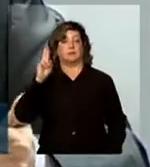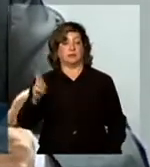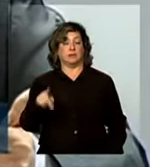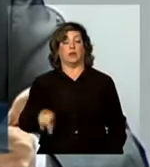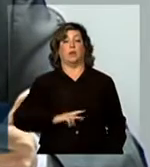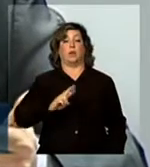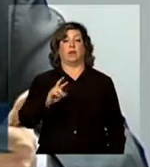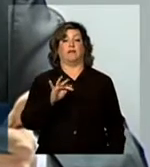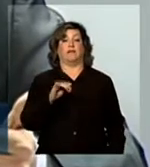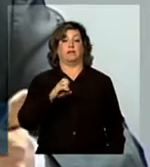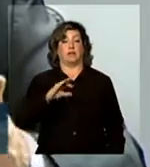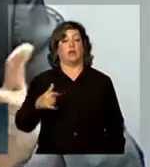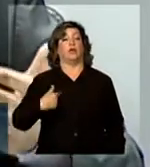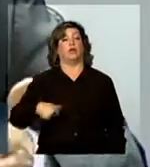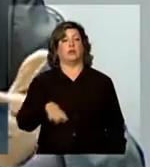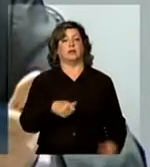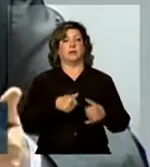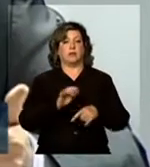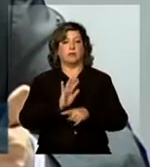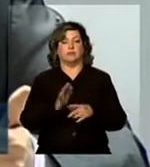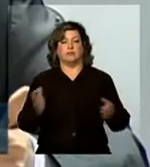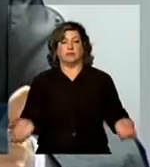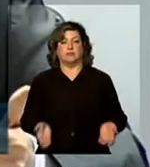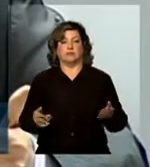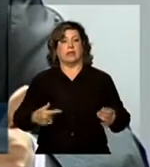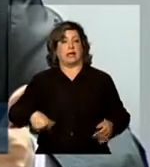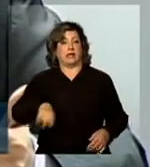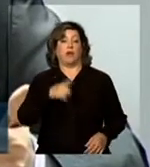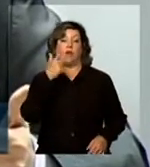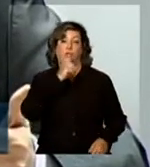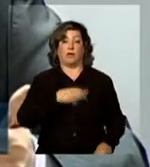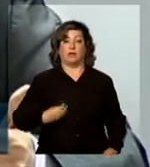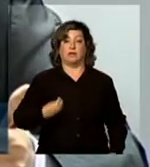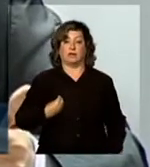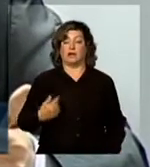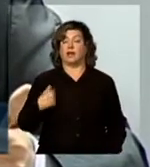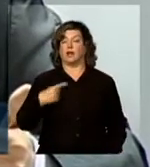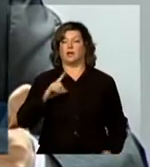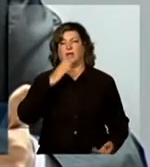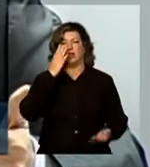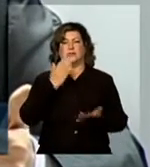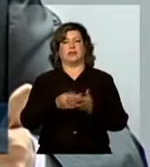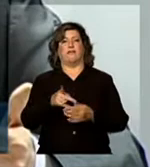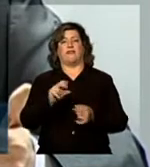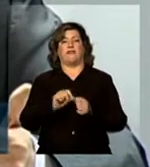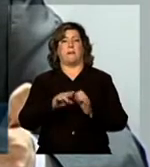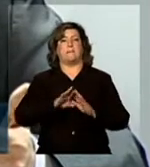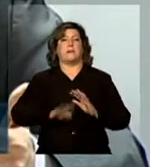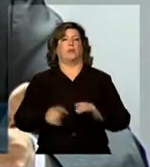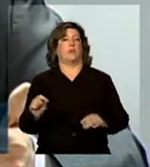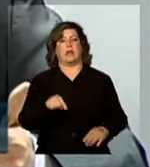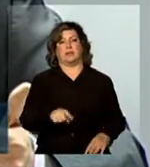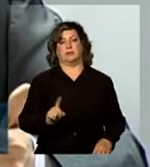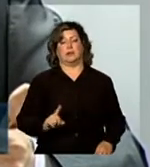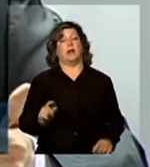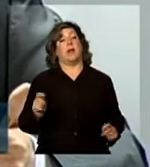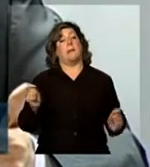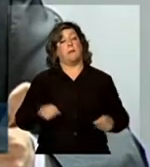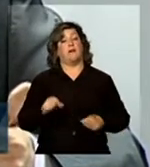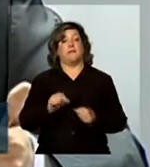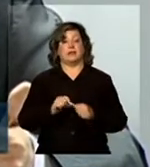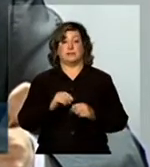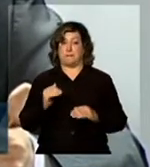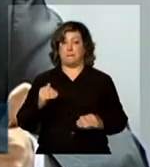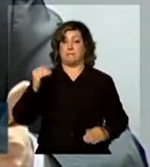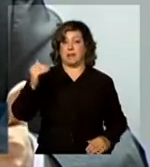fiscal. Nós estaremos estimulando esses estados para que isso aconteça. Eu não acredito que eles farão menos do que isso. É possível que façam mais,